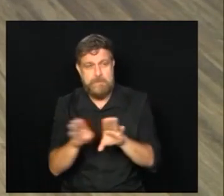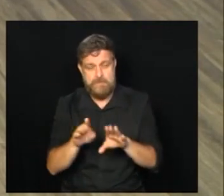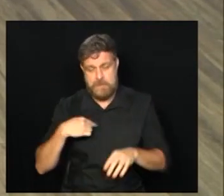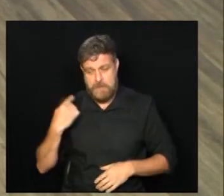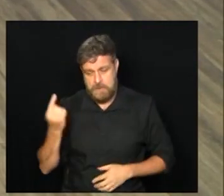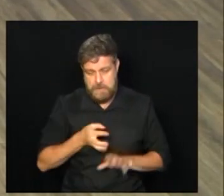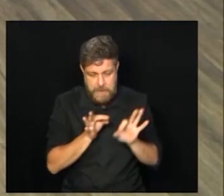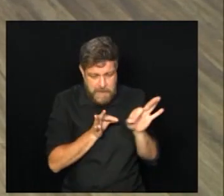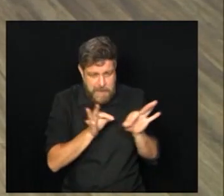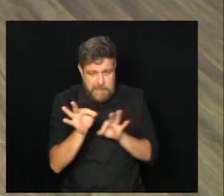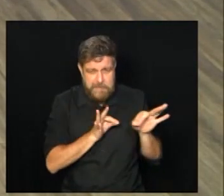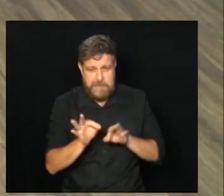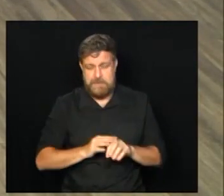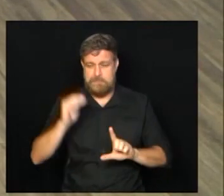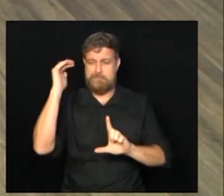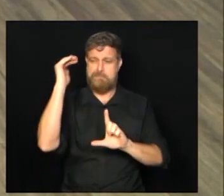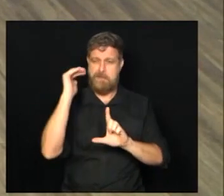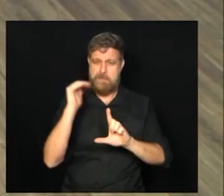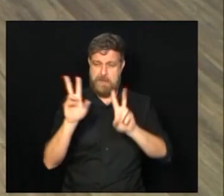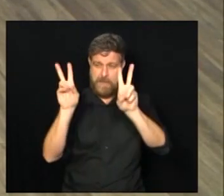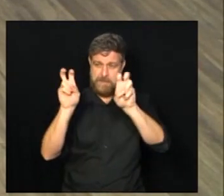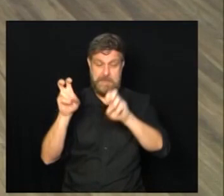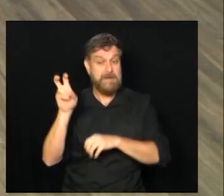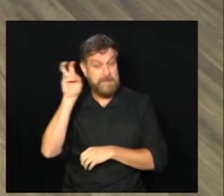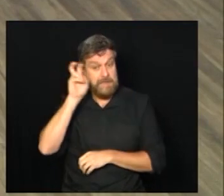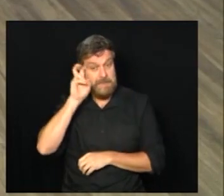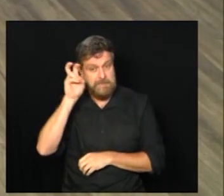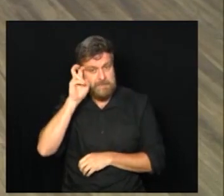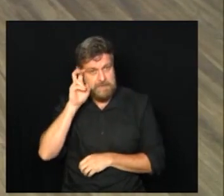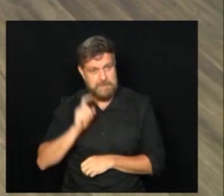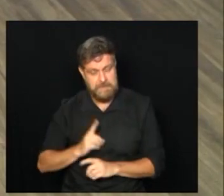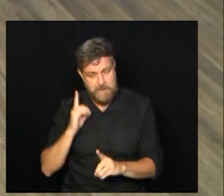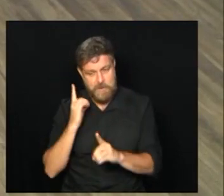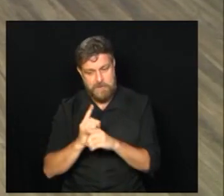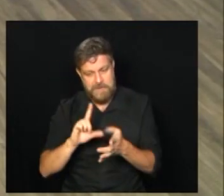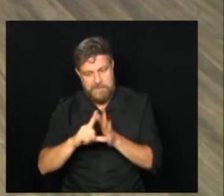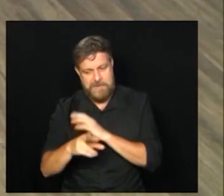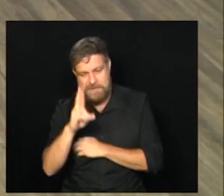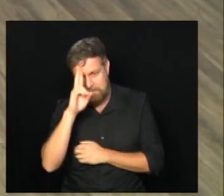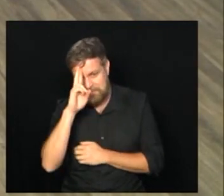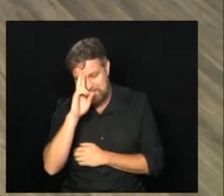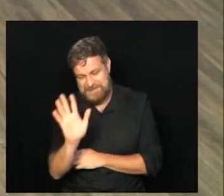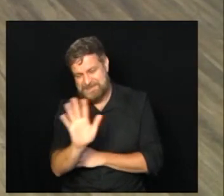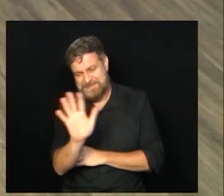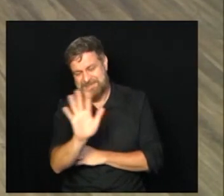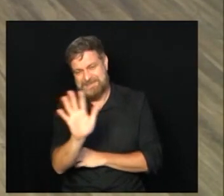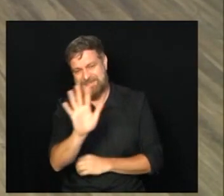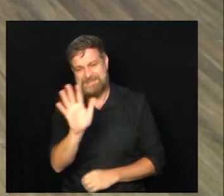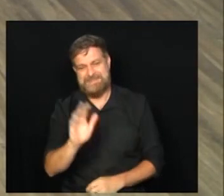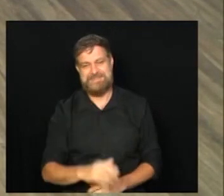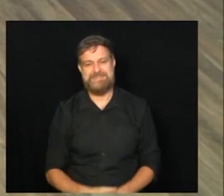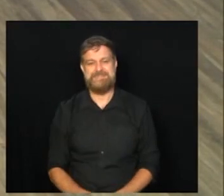Estamos preparando muitos assuntos para você nesta quinta-feira. Até lá, ao meio-dia. Tchau, tchau.